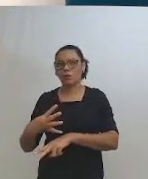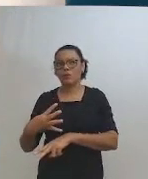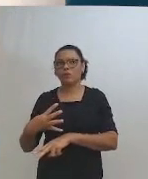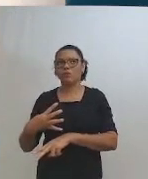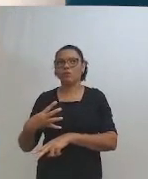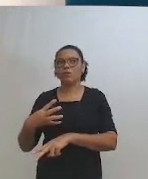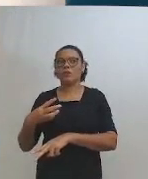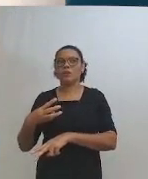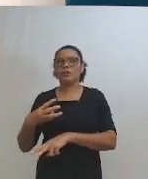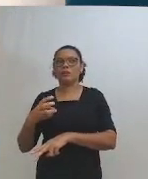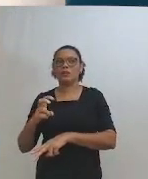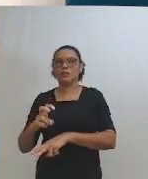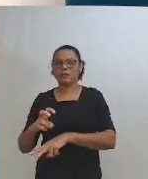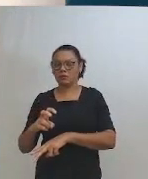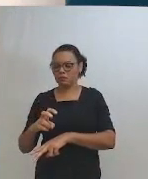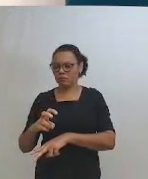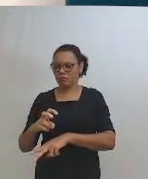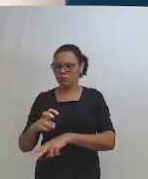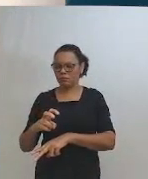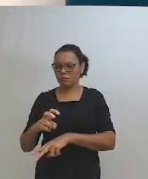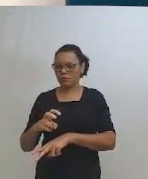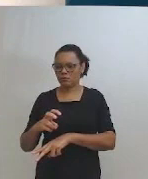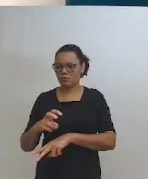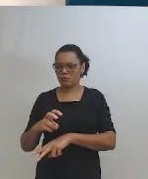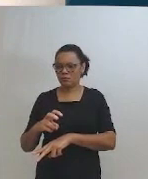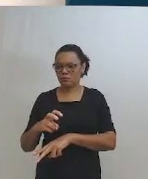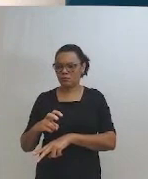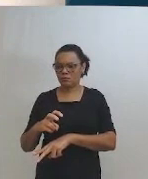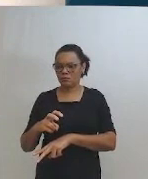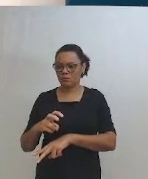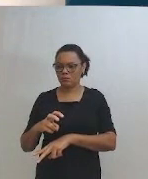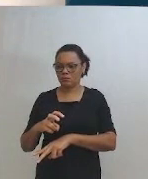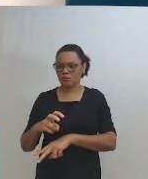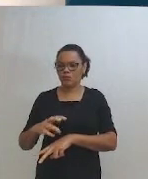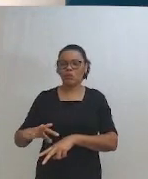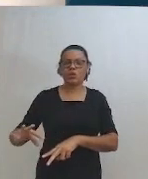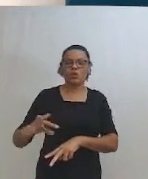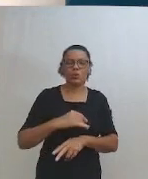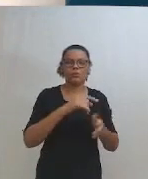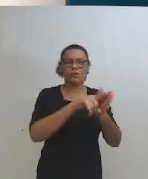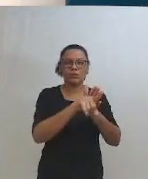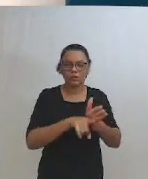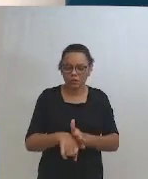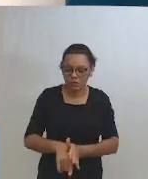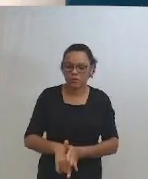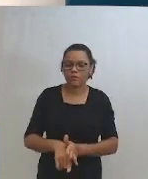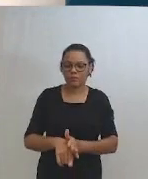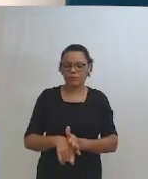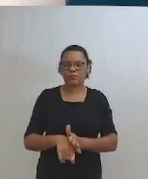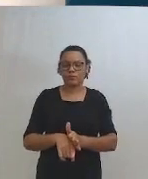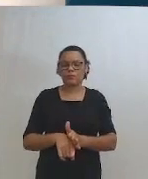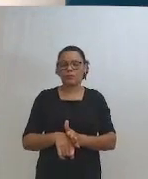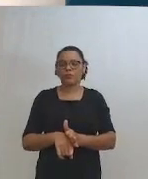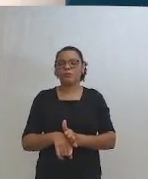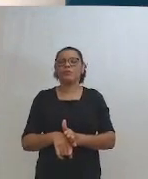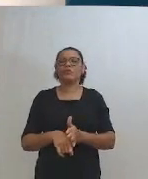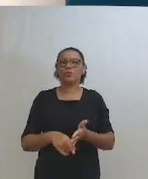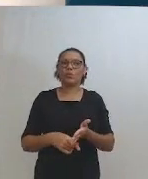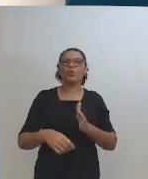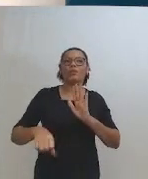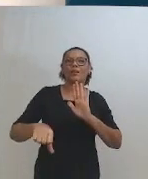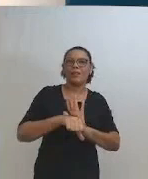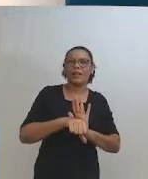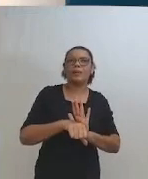indivíduos. Certo? Toda a investigação se pautou nos crimes de tráfico e associação para o